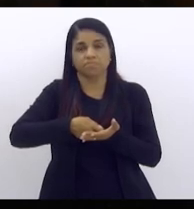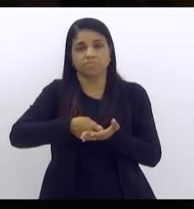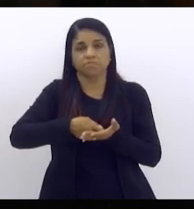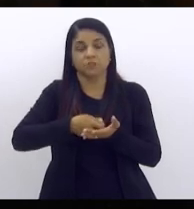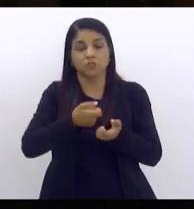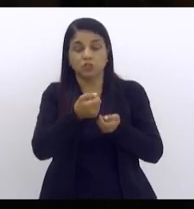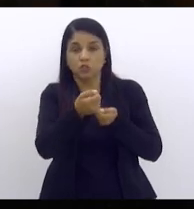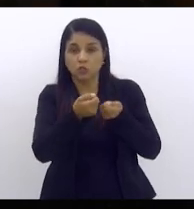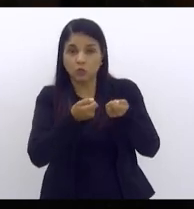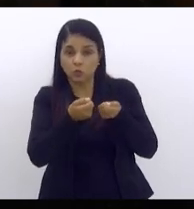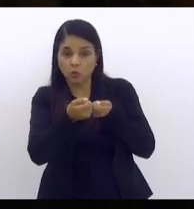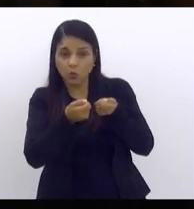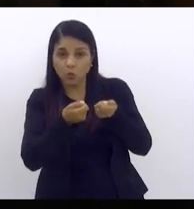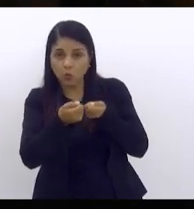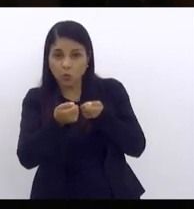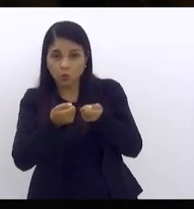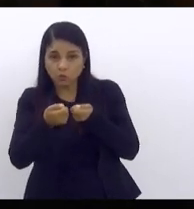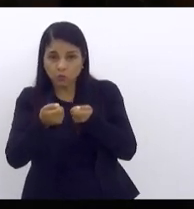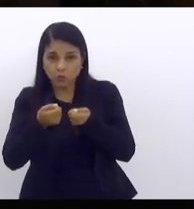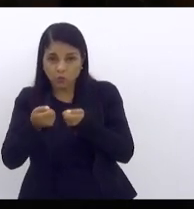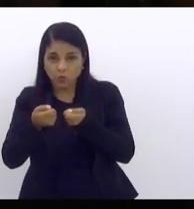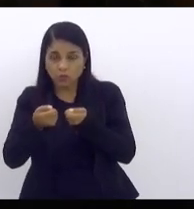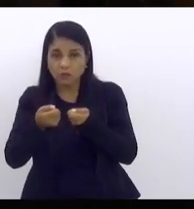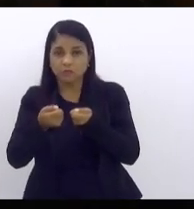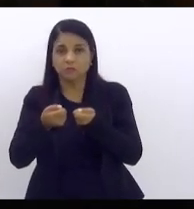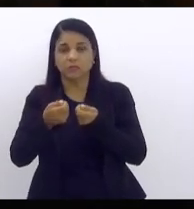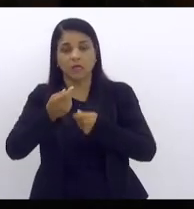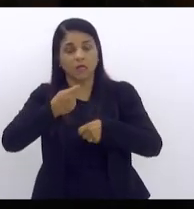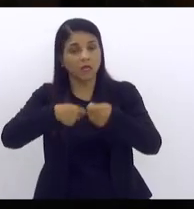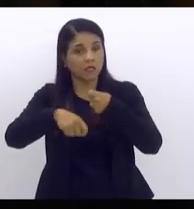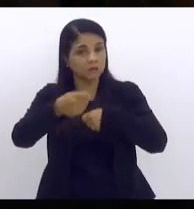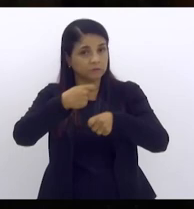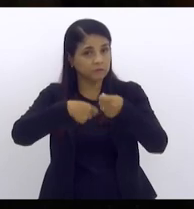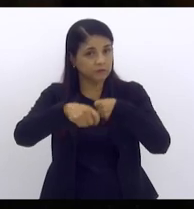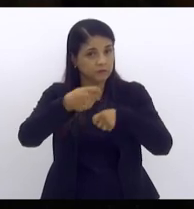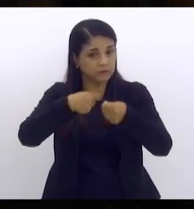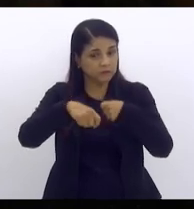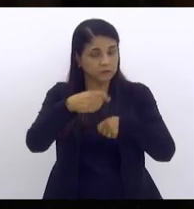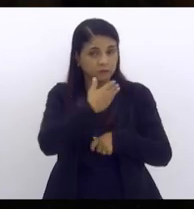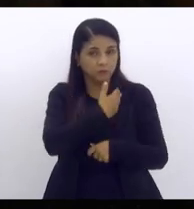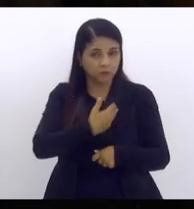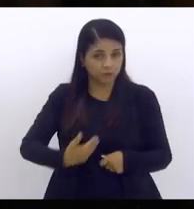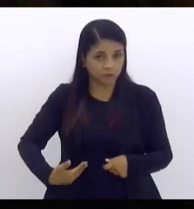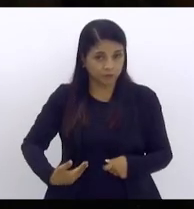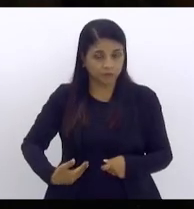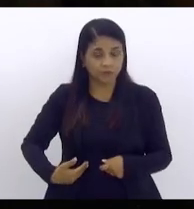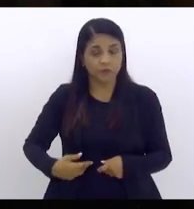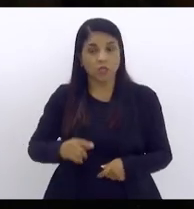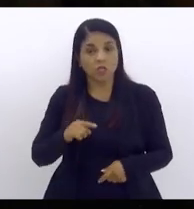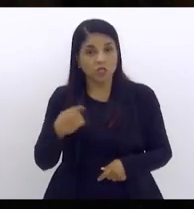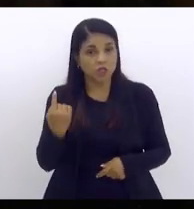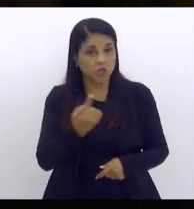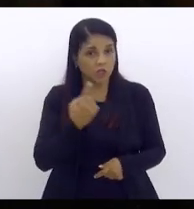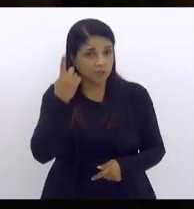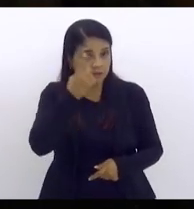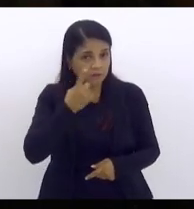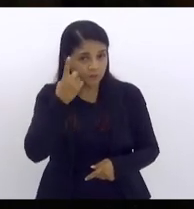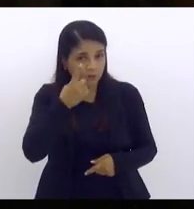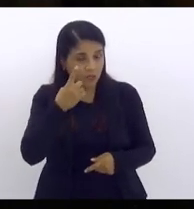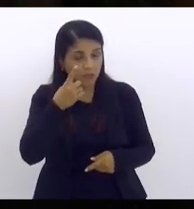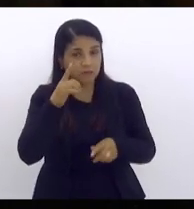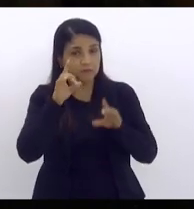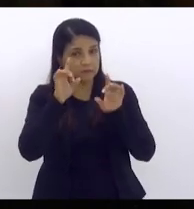controle externo da administração pública. E nós, especialmente, temos